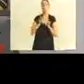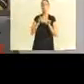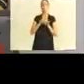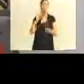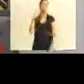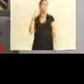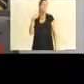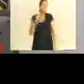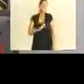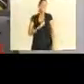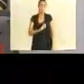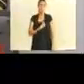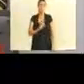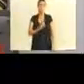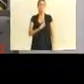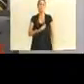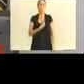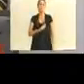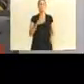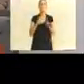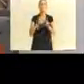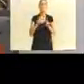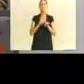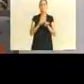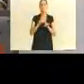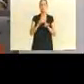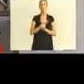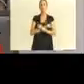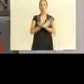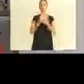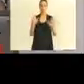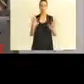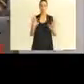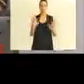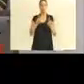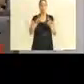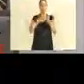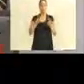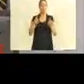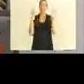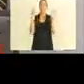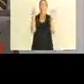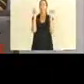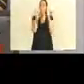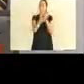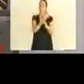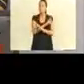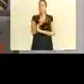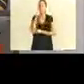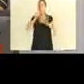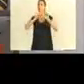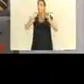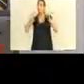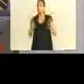política existente e evidente. Agora, é difícil fazer